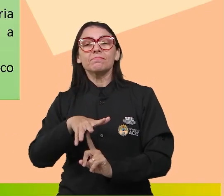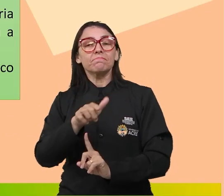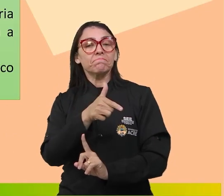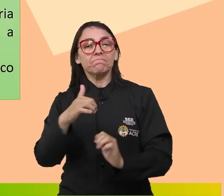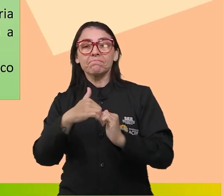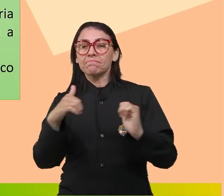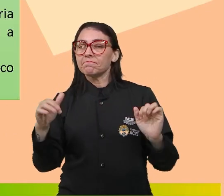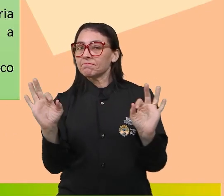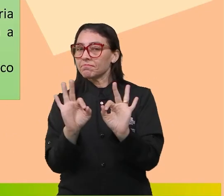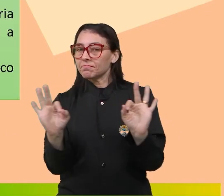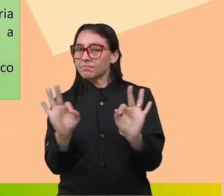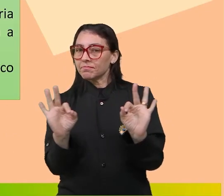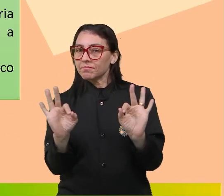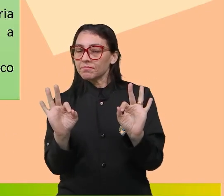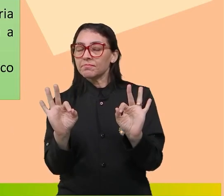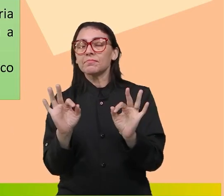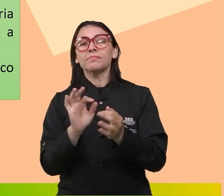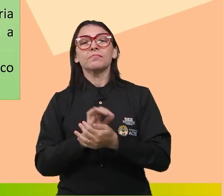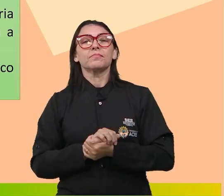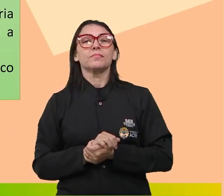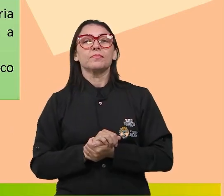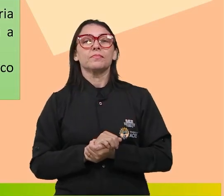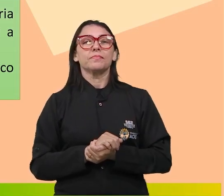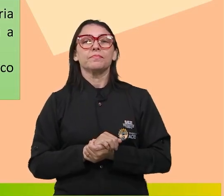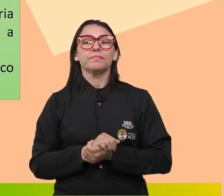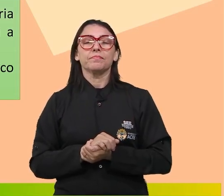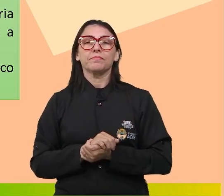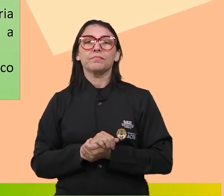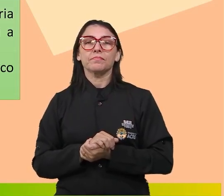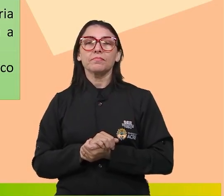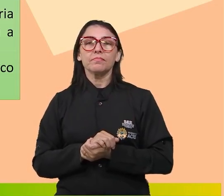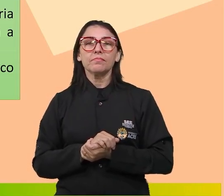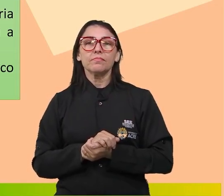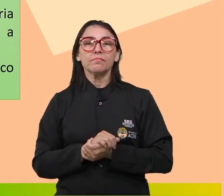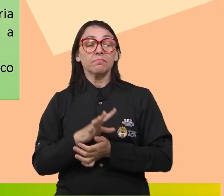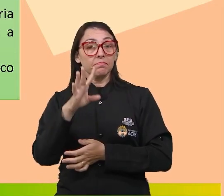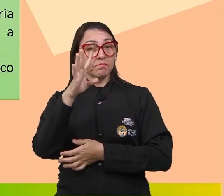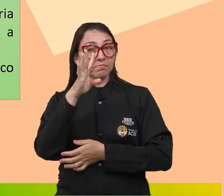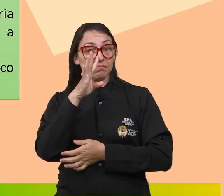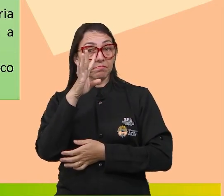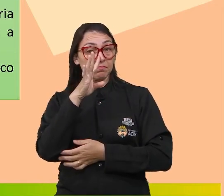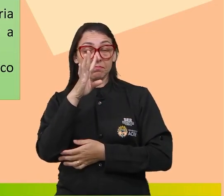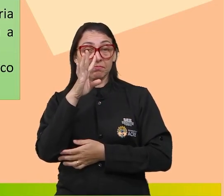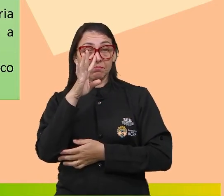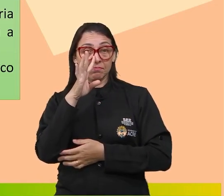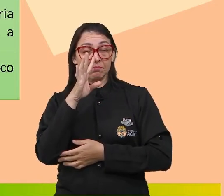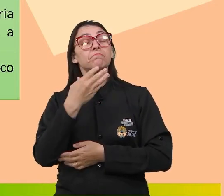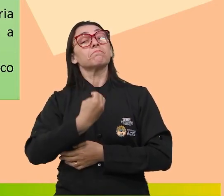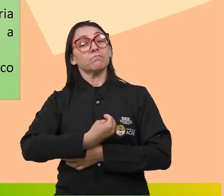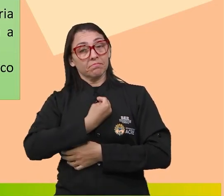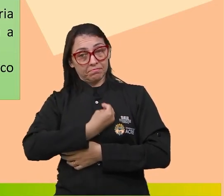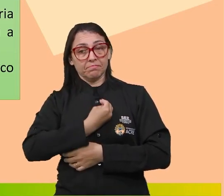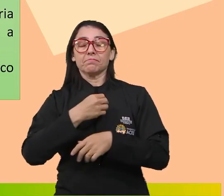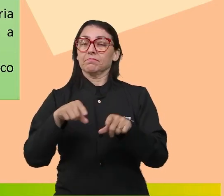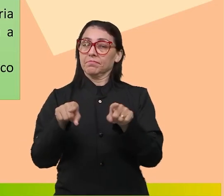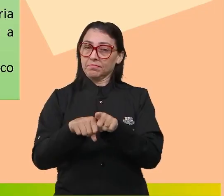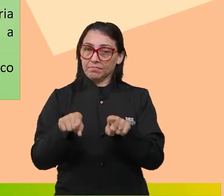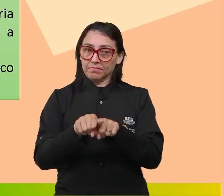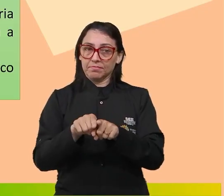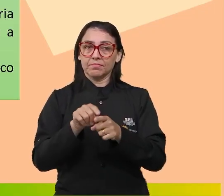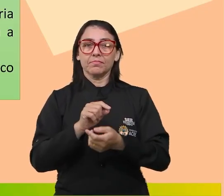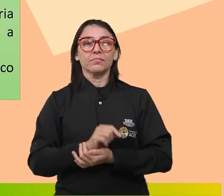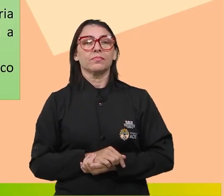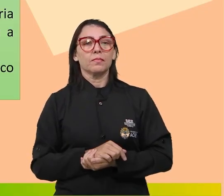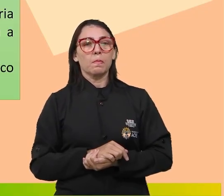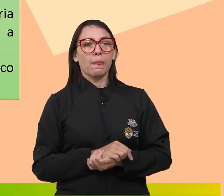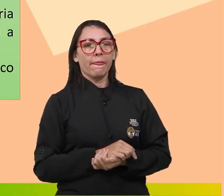não existe. E também a plateia, ela não assiste de forma passiva o espetáculo. Então,